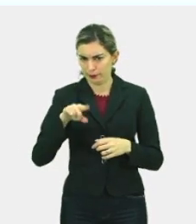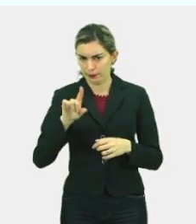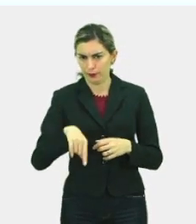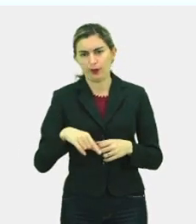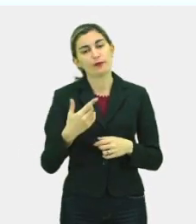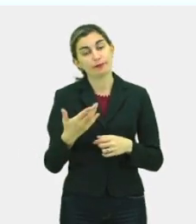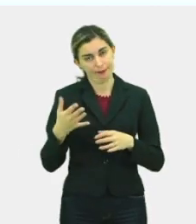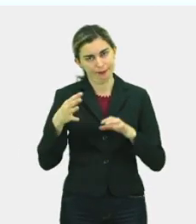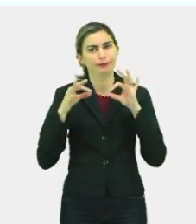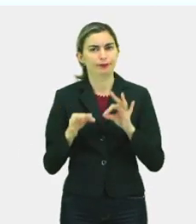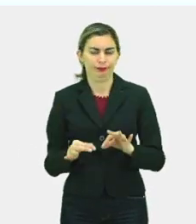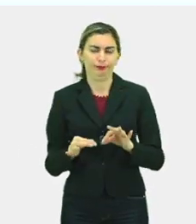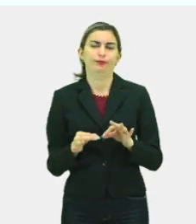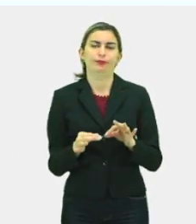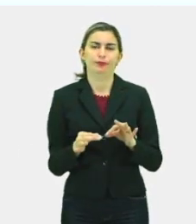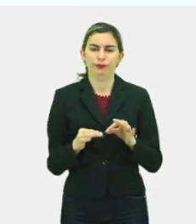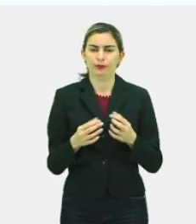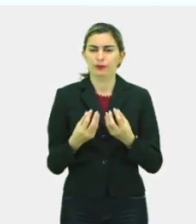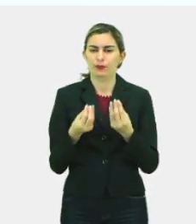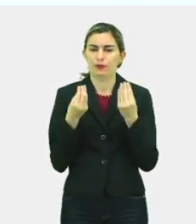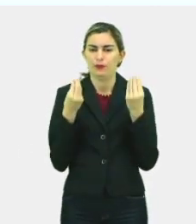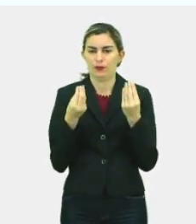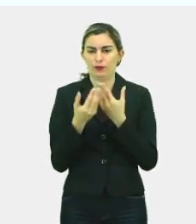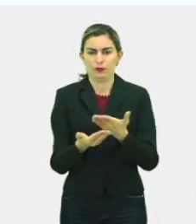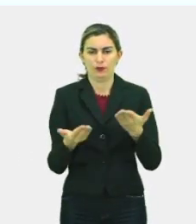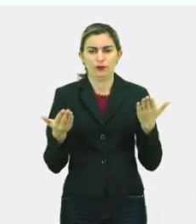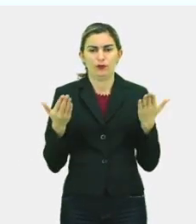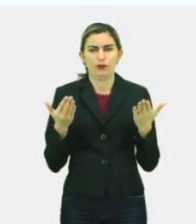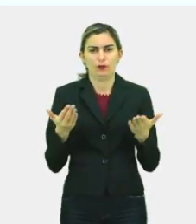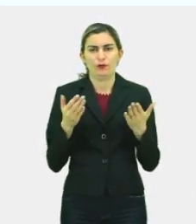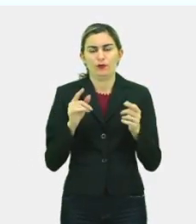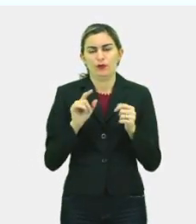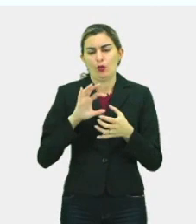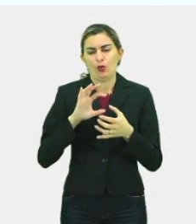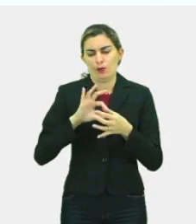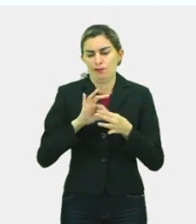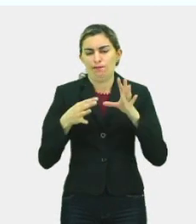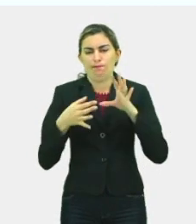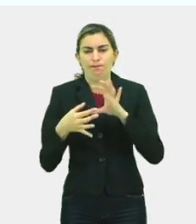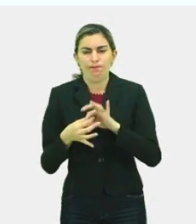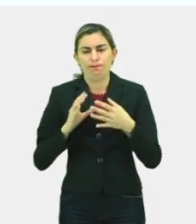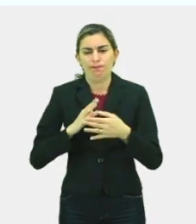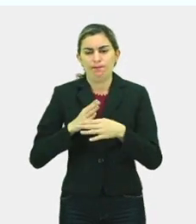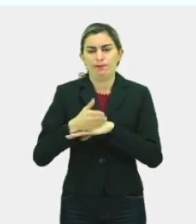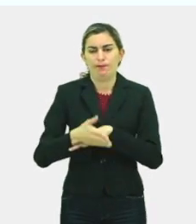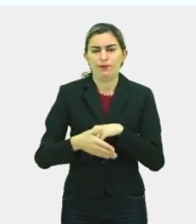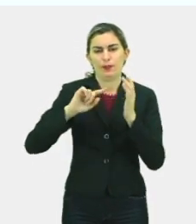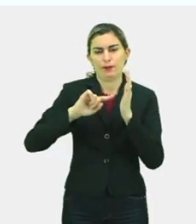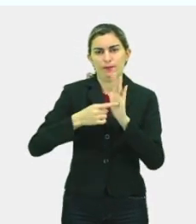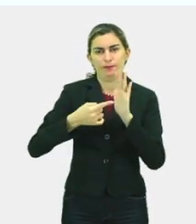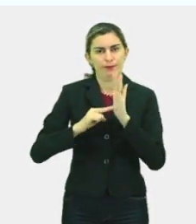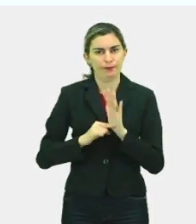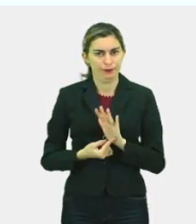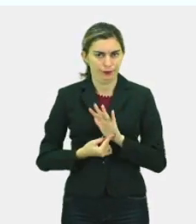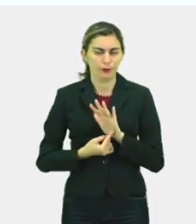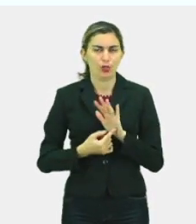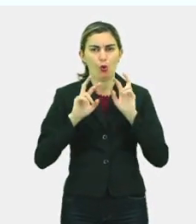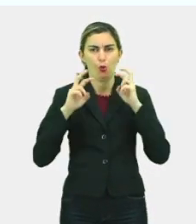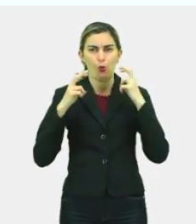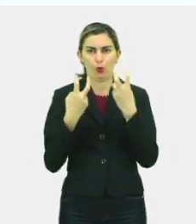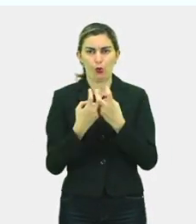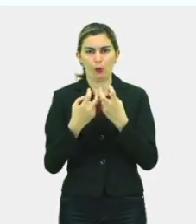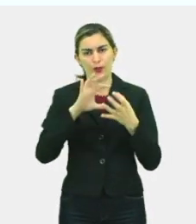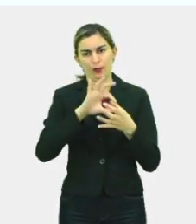Sueli? É exatamente isso. Para que o esporte seja considerado olímpico, ele tem que entrar dentro dos critérios do